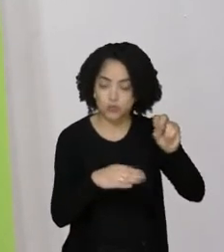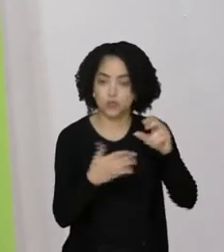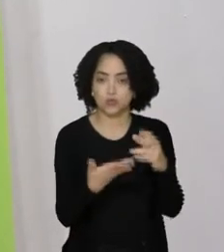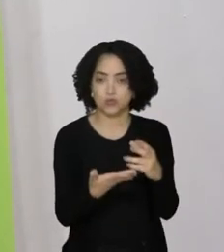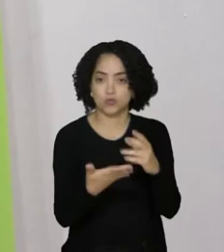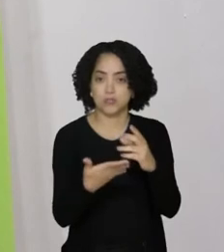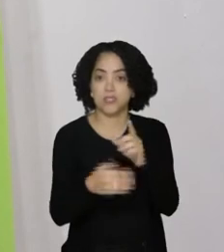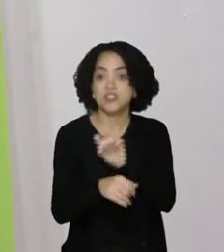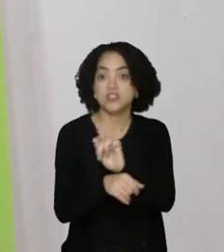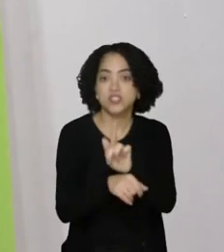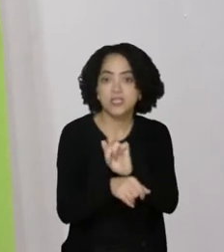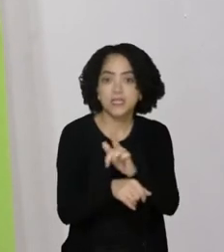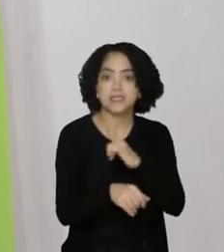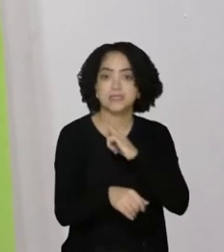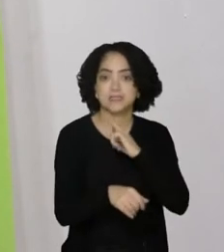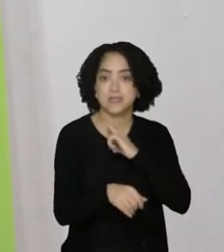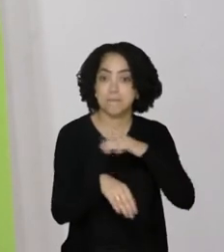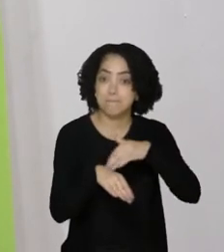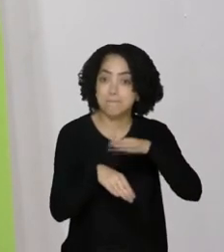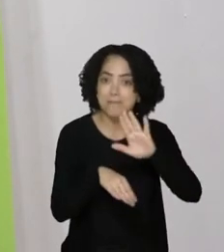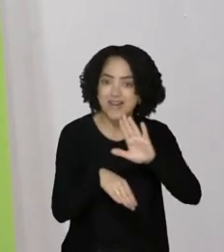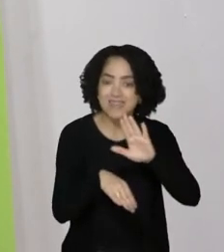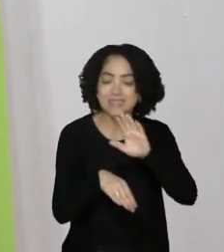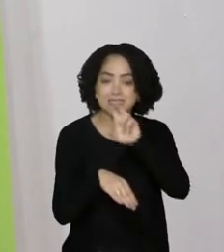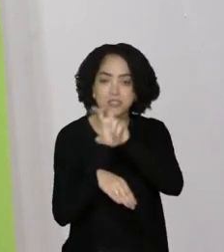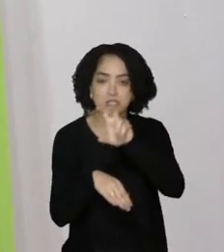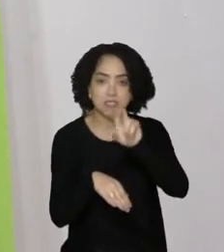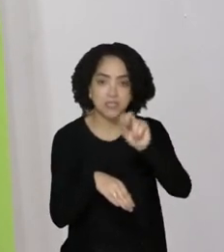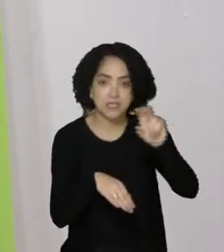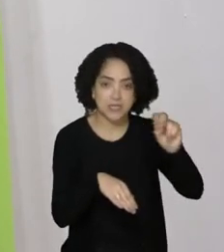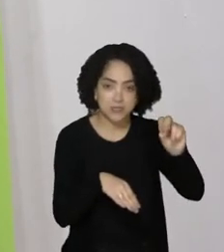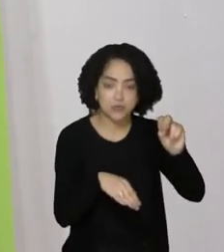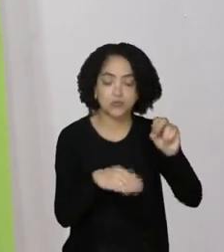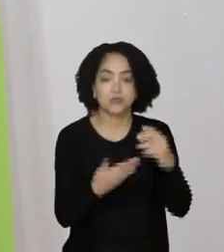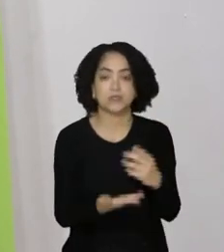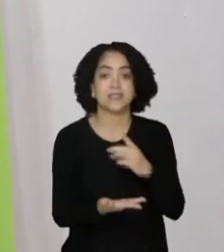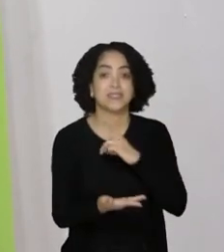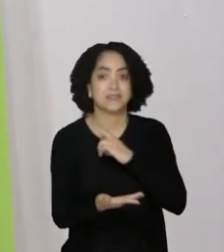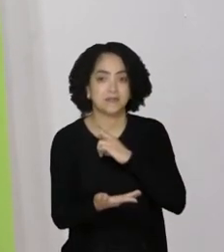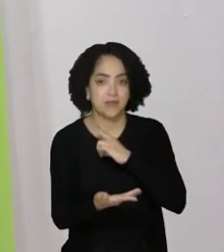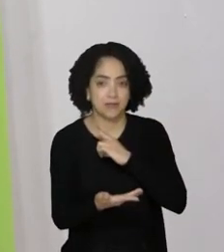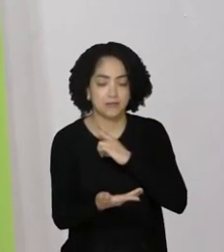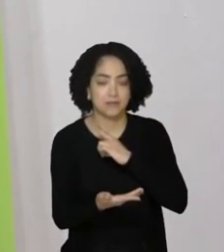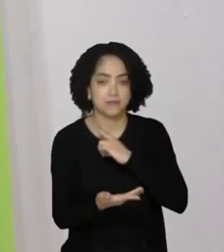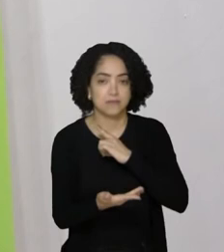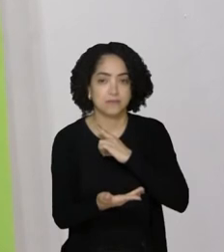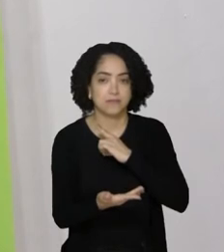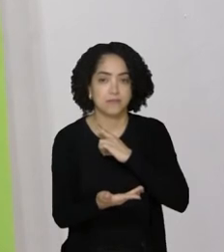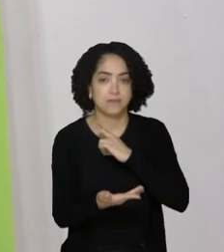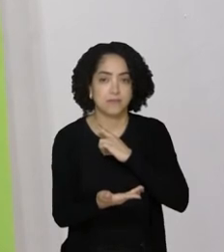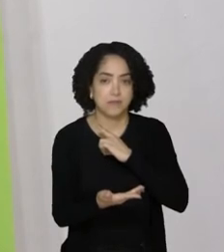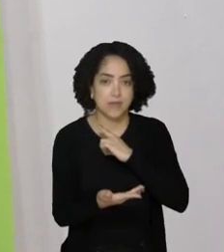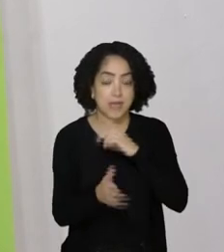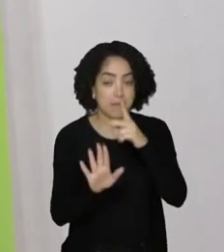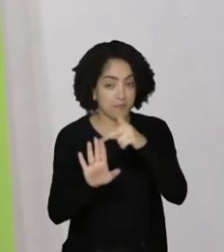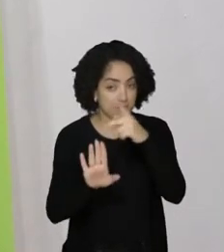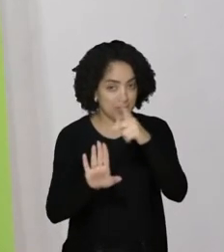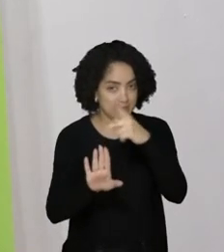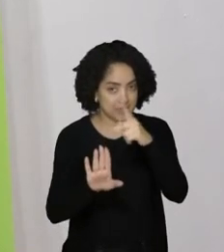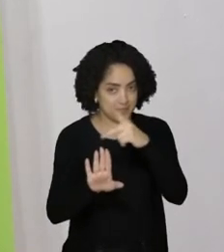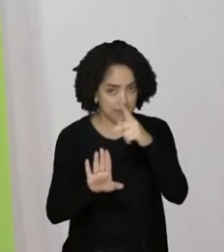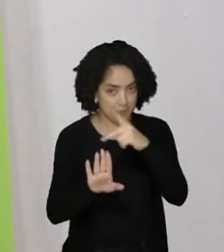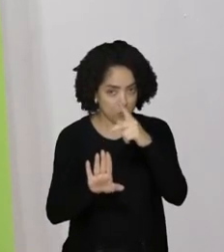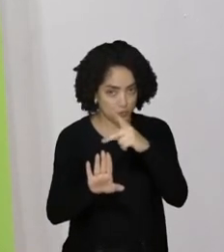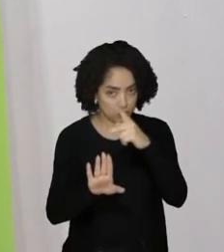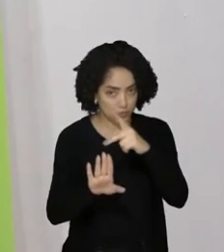possui os mais de 500 gerentes que a Celeste que possui pela portaria vão